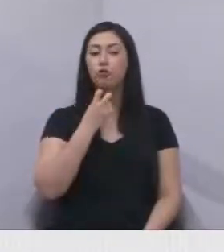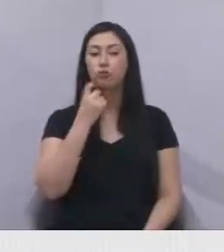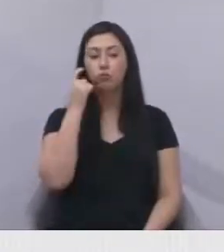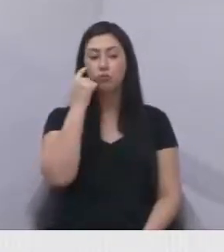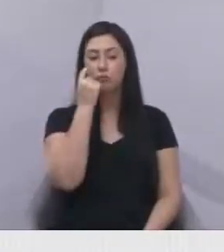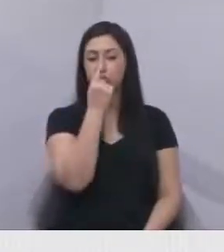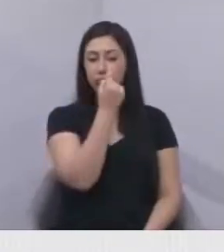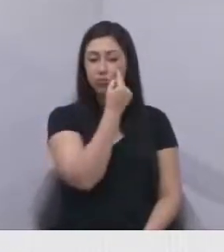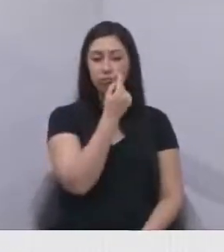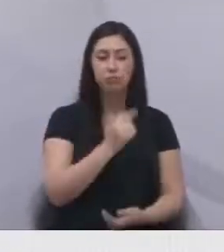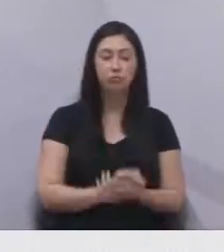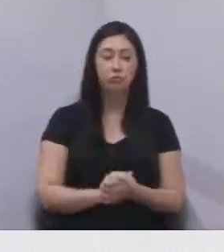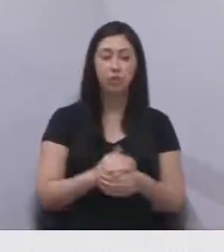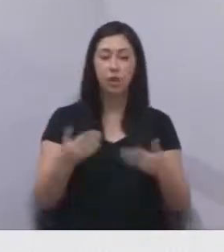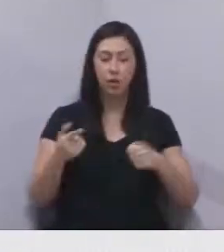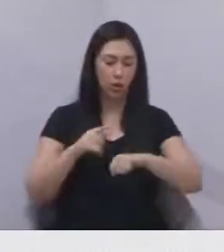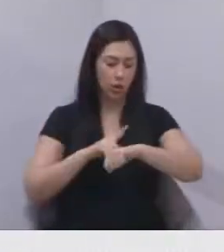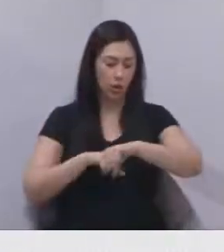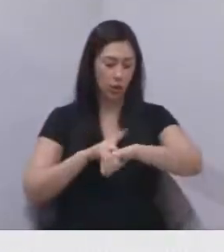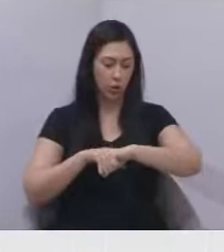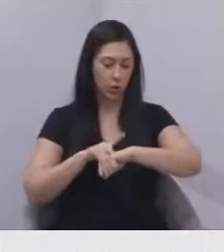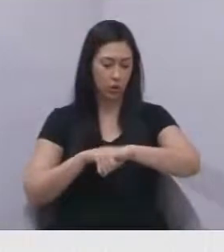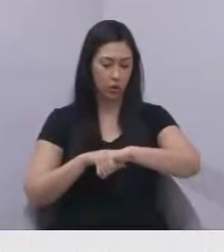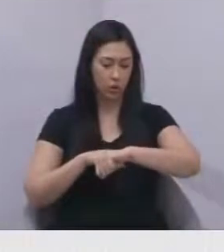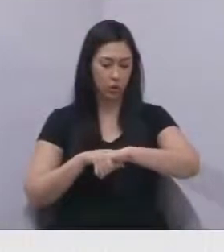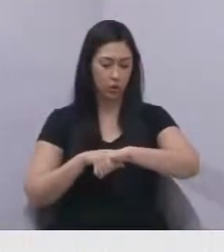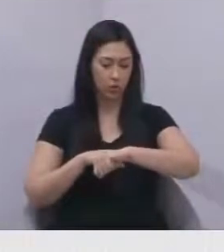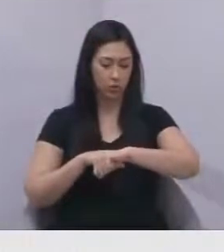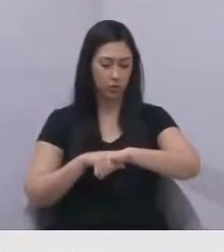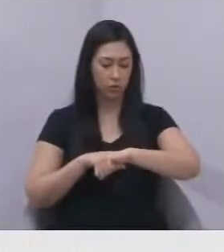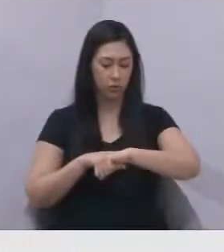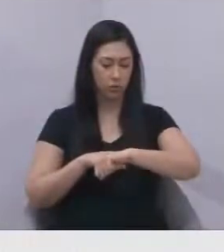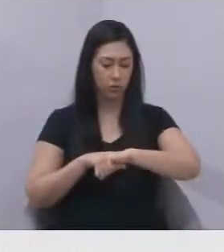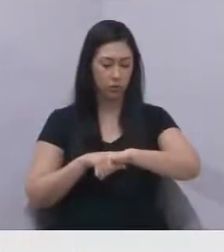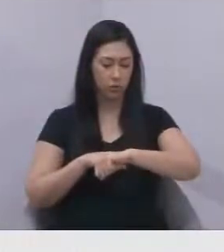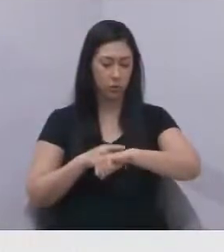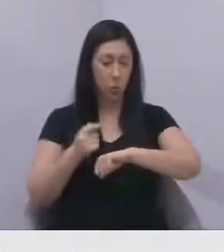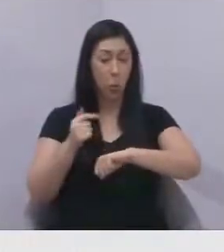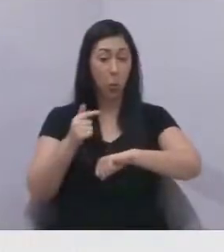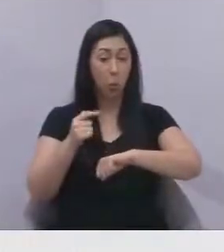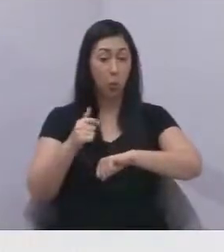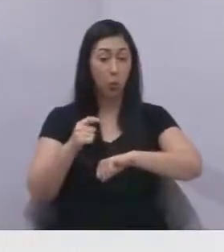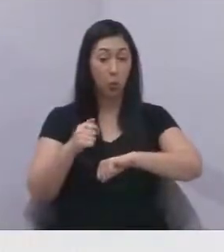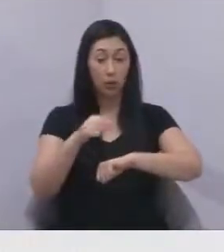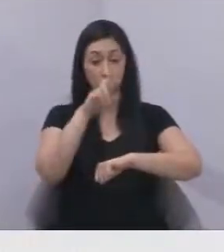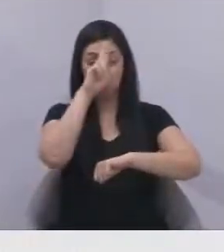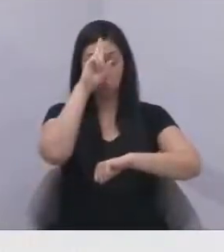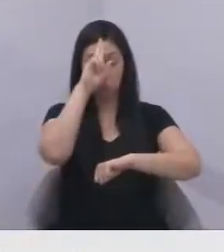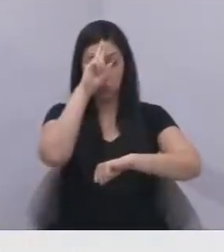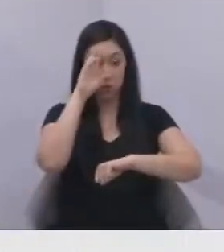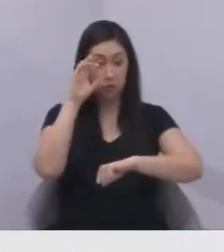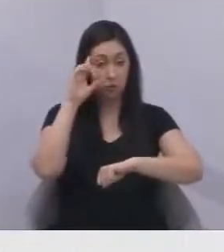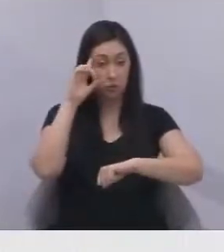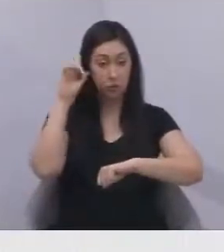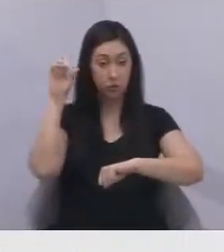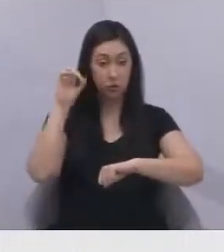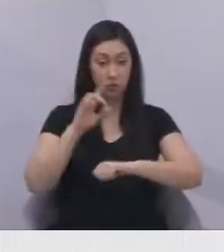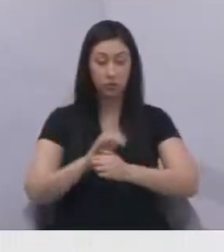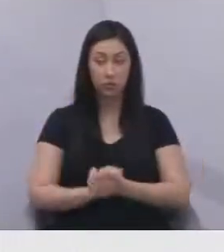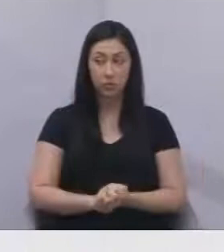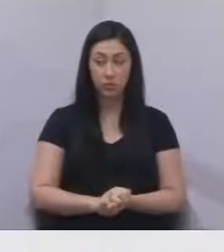Lua. Agora, exatamente agora, é 15 para o meio-dia. E